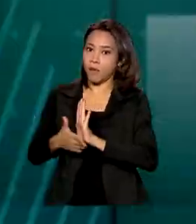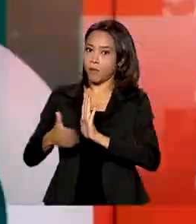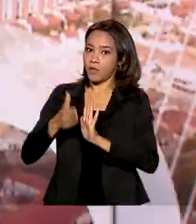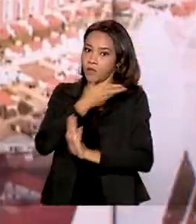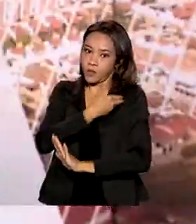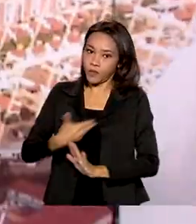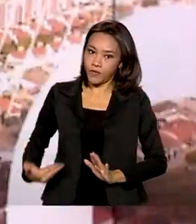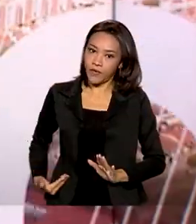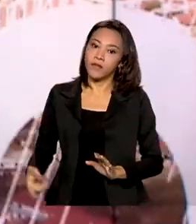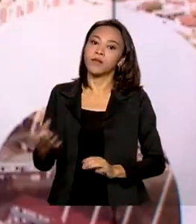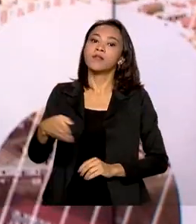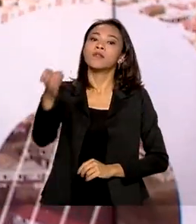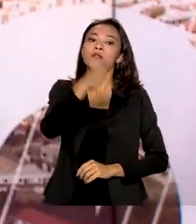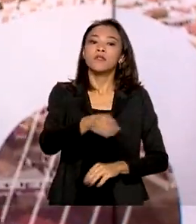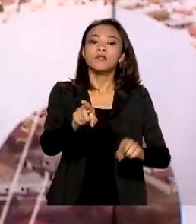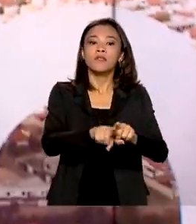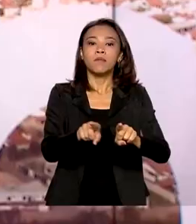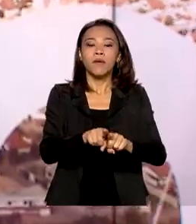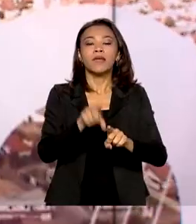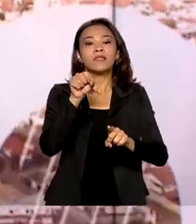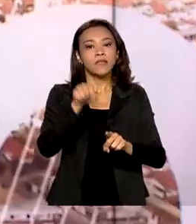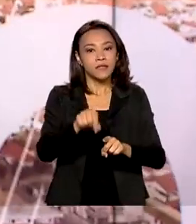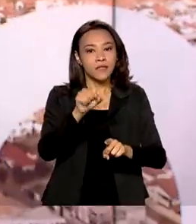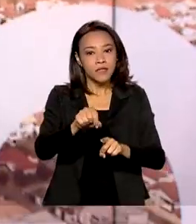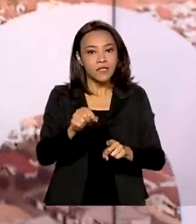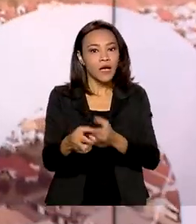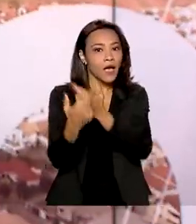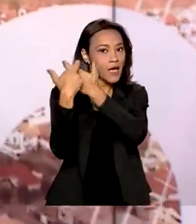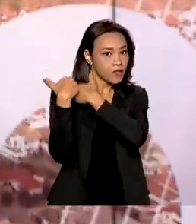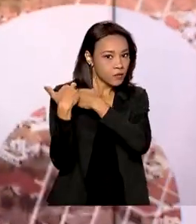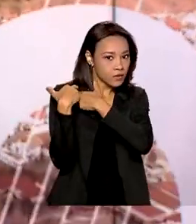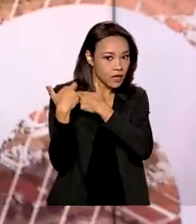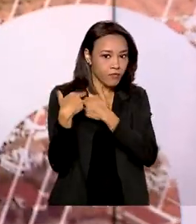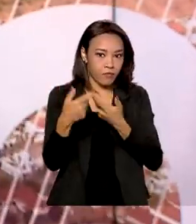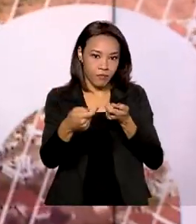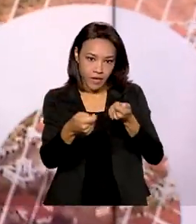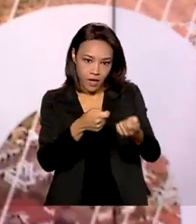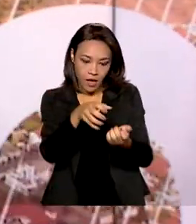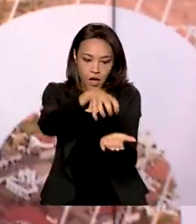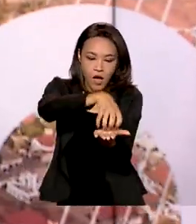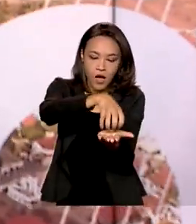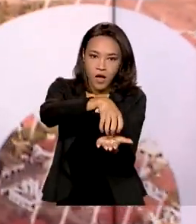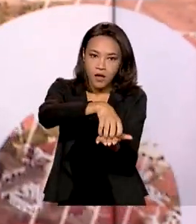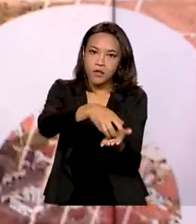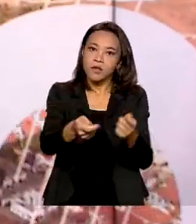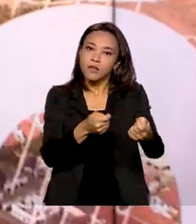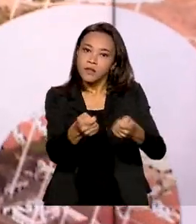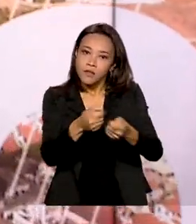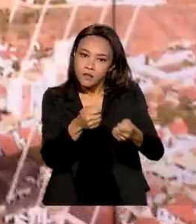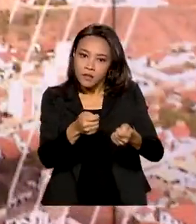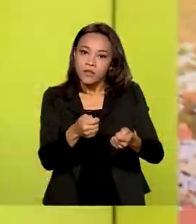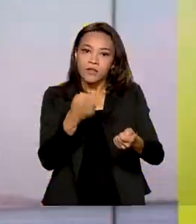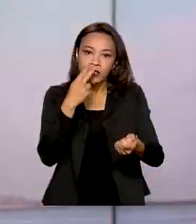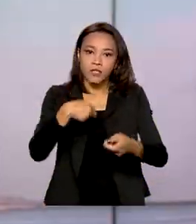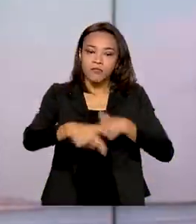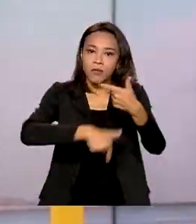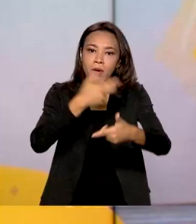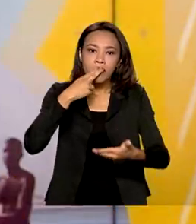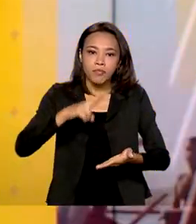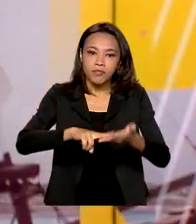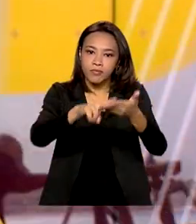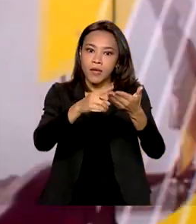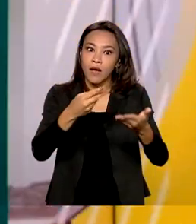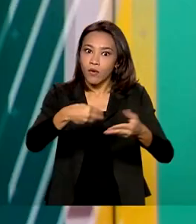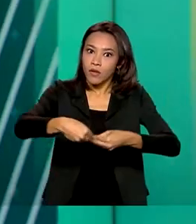prevê ainda que a agência nacional de telecomunicações seja responsável pela regulação de serviços postais o texto segue agora